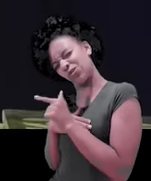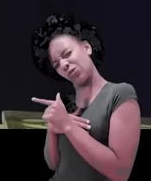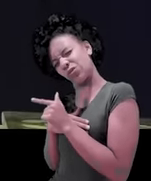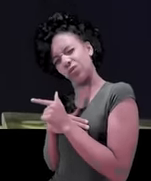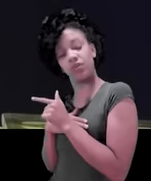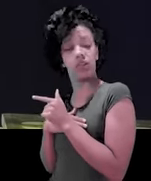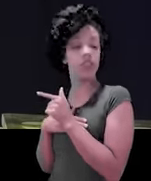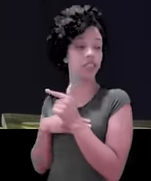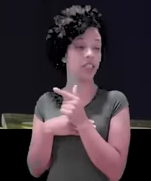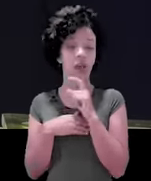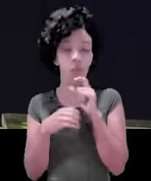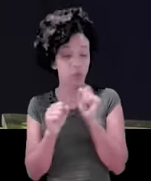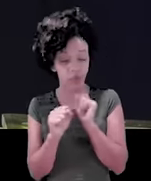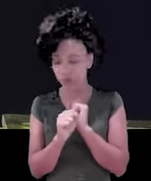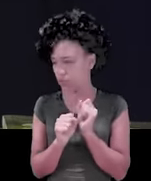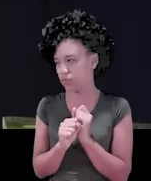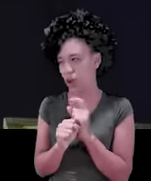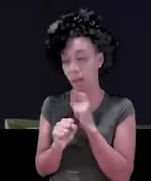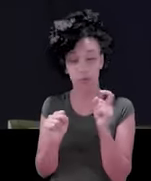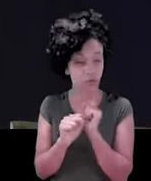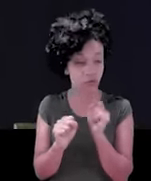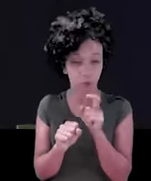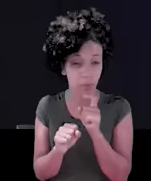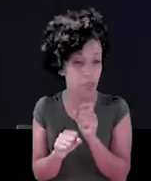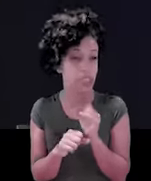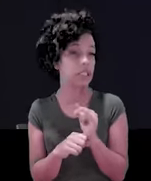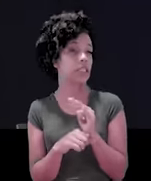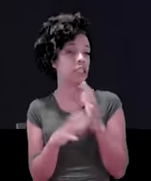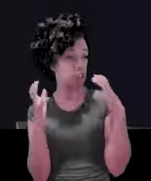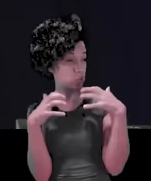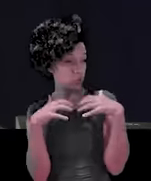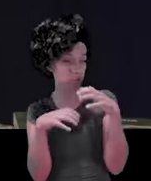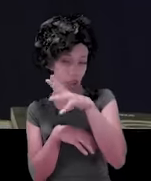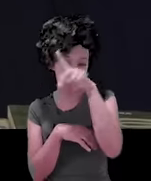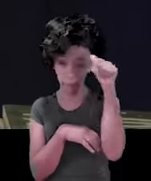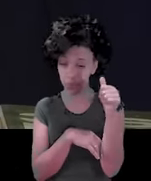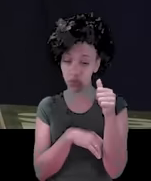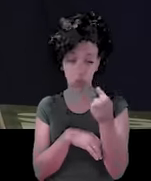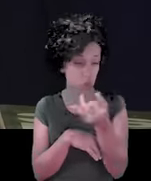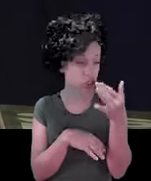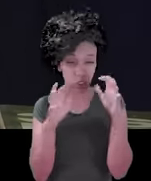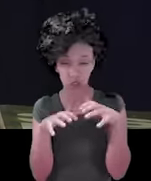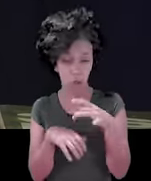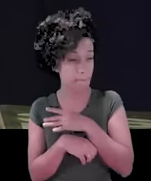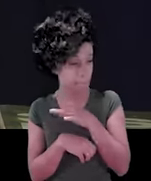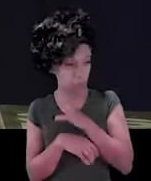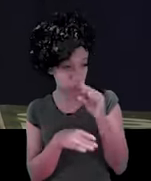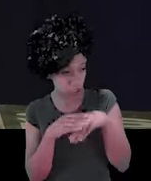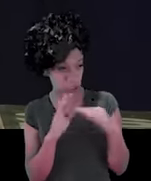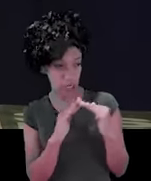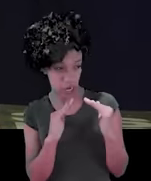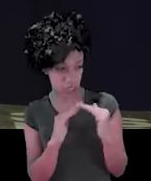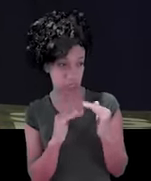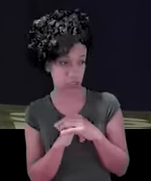novo então muito frio velho muito frio muito frio se alguém já pegou alguma chuva na Amazon eu acho que tem medo dentro de